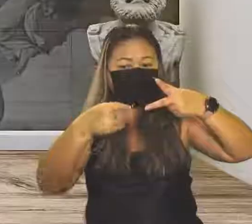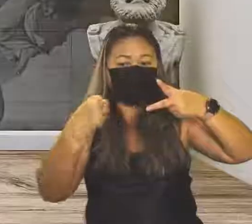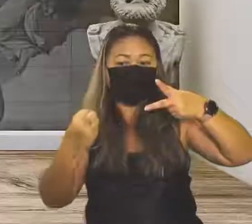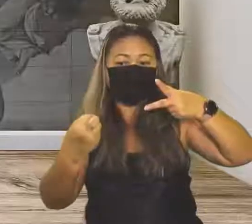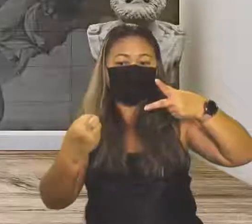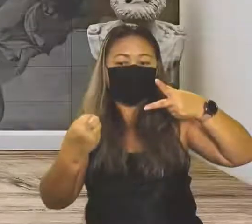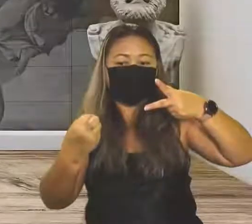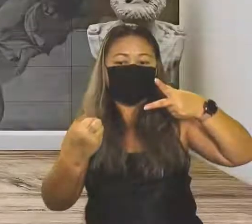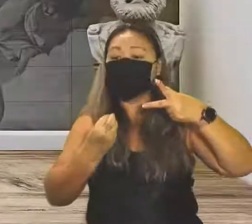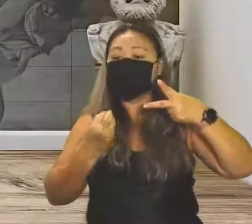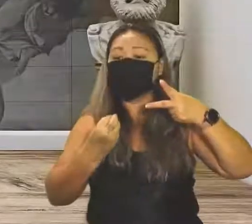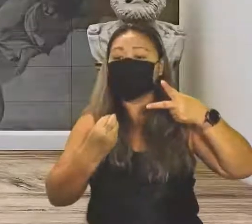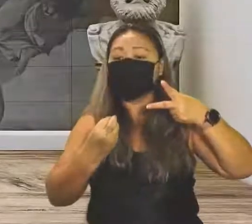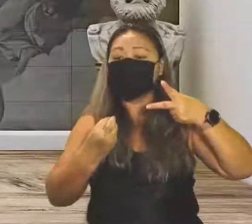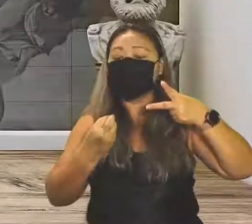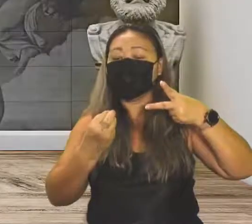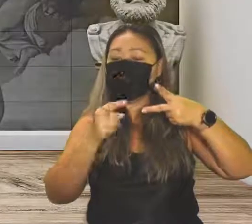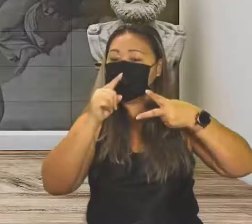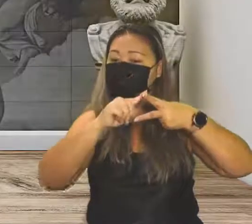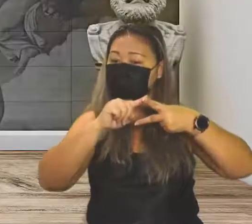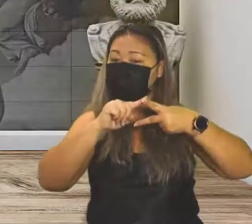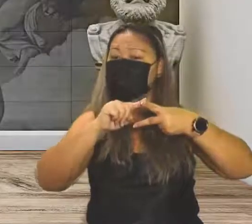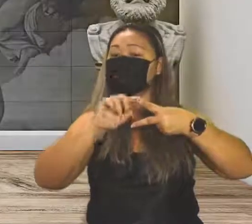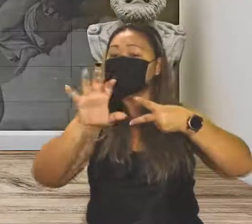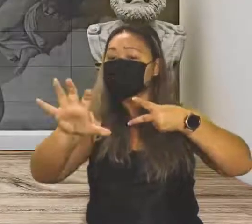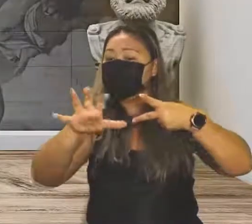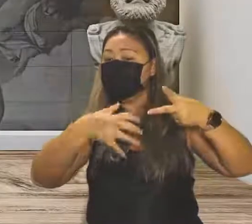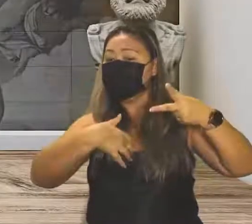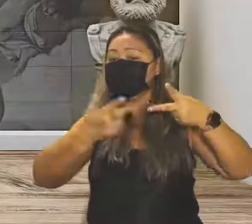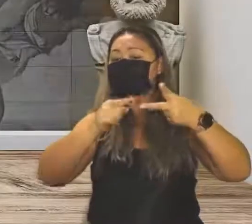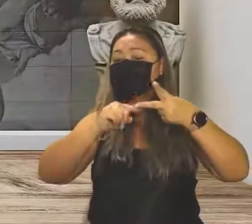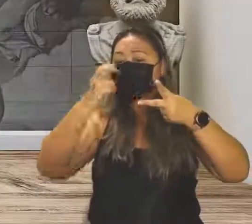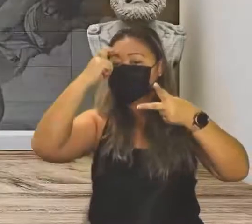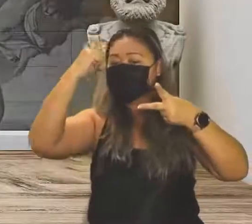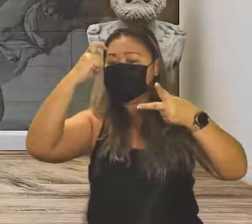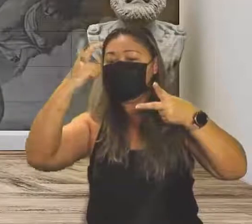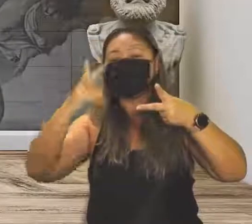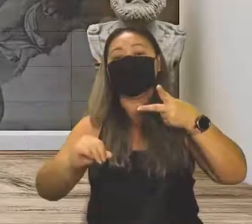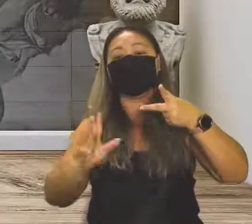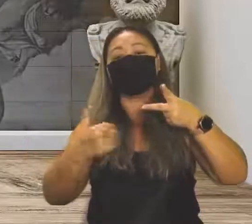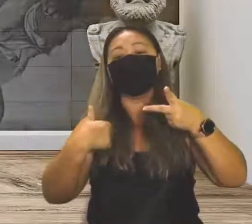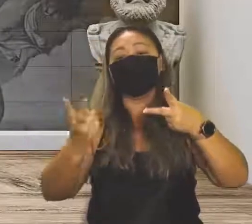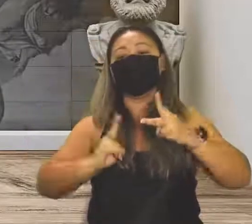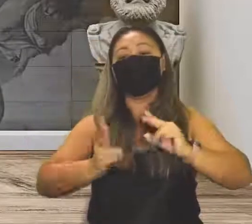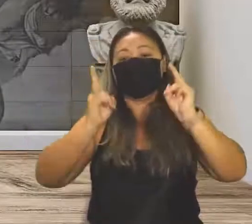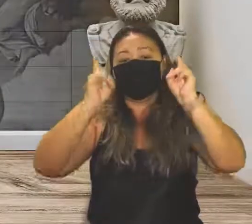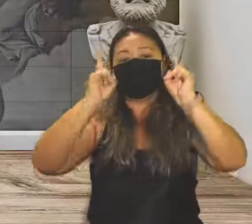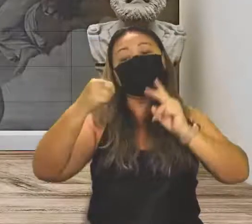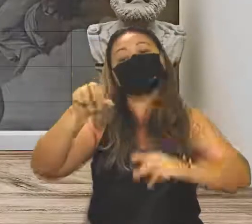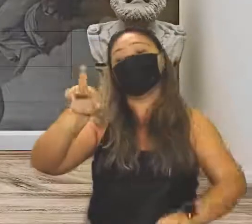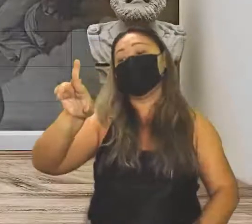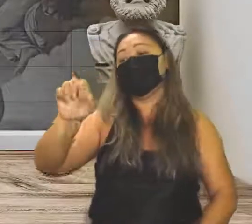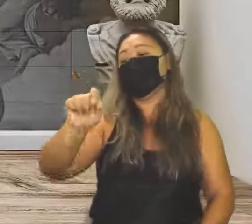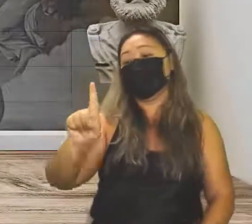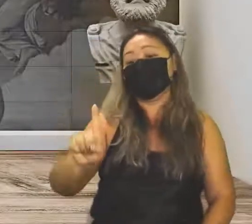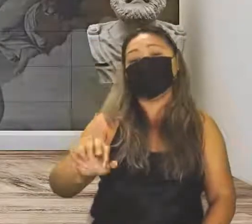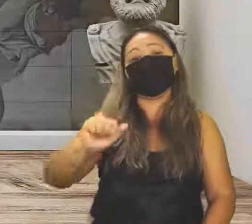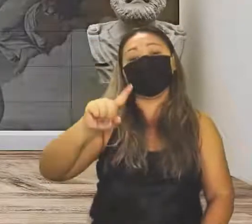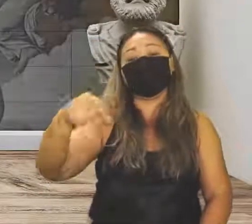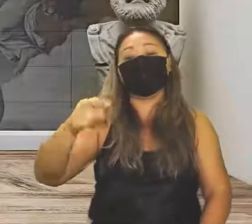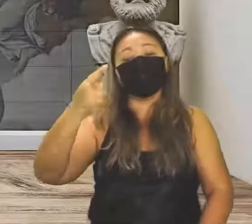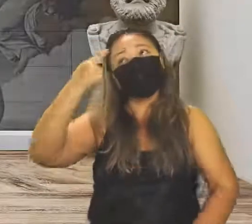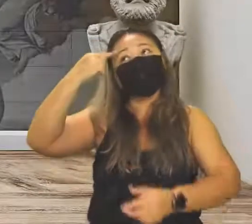para se buscar o conhecimento, através da sensibilidade e do inteligível. Ele valoriza mais a questão da razão,